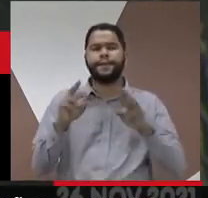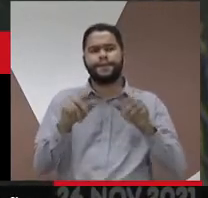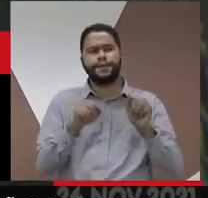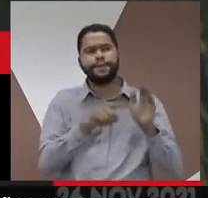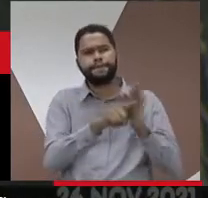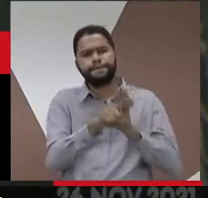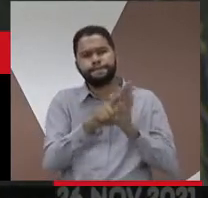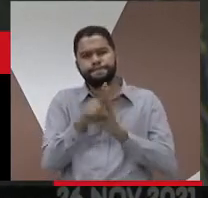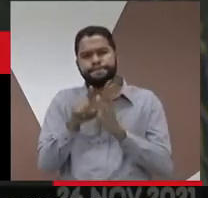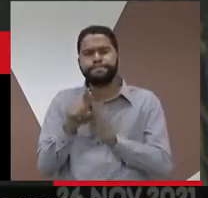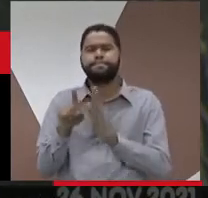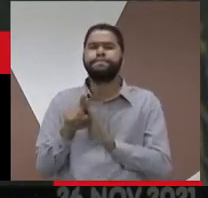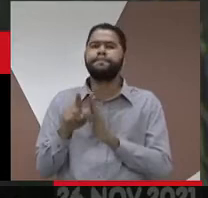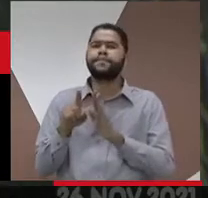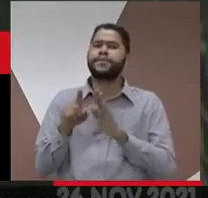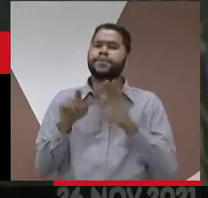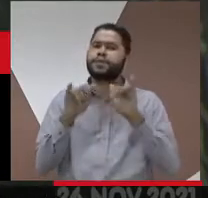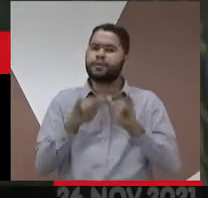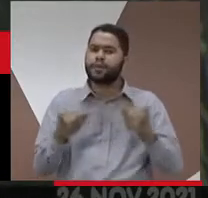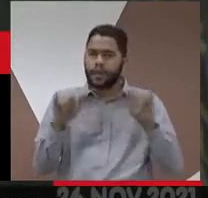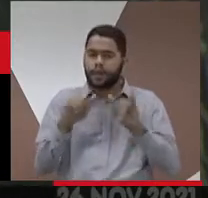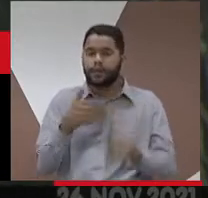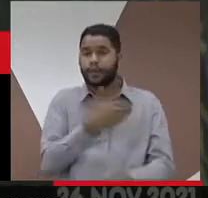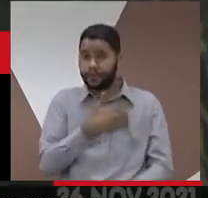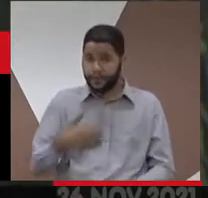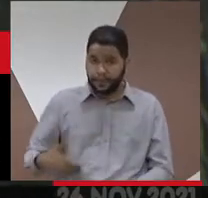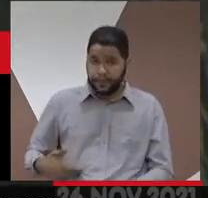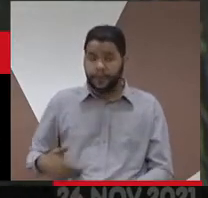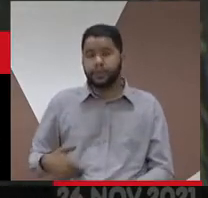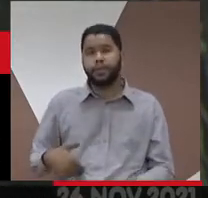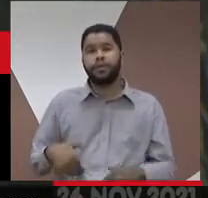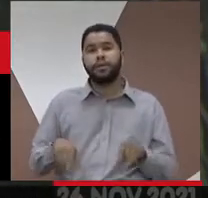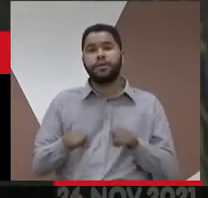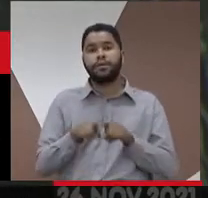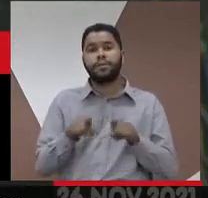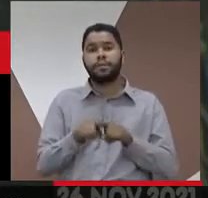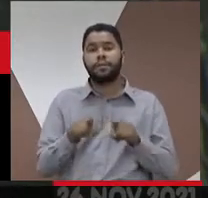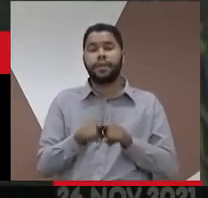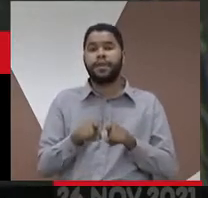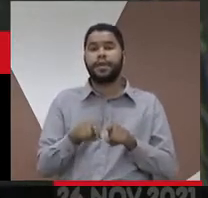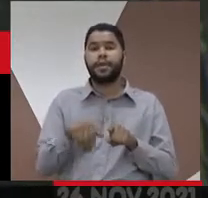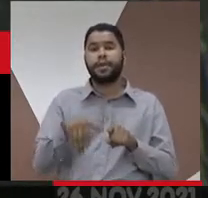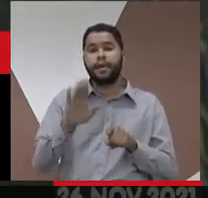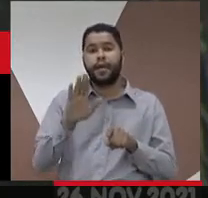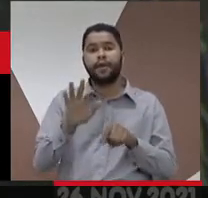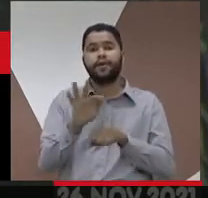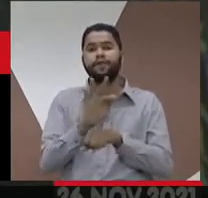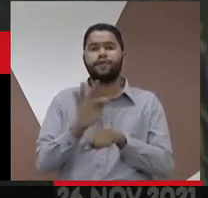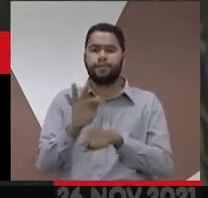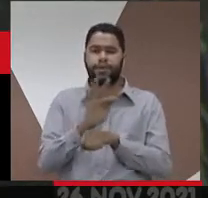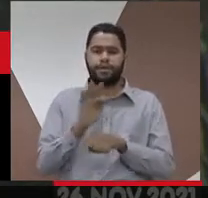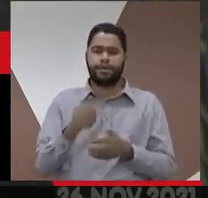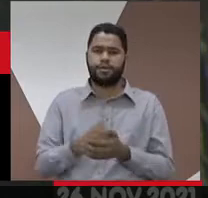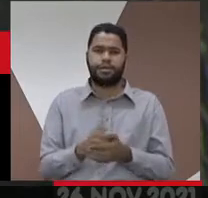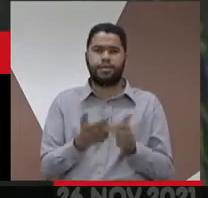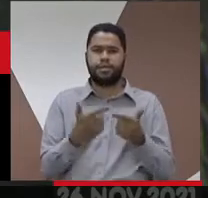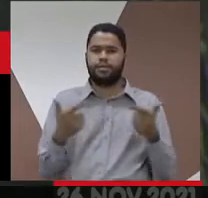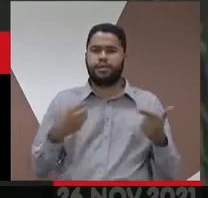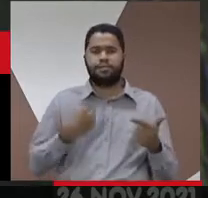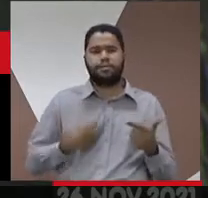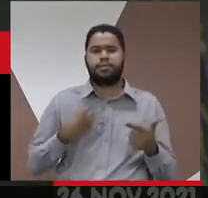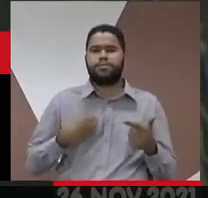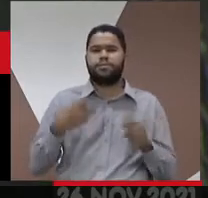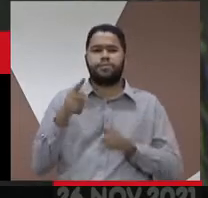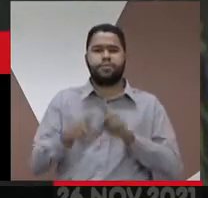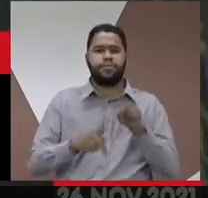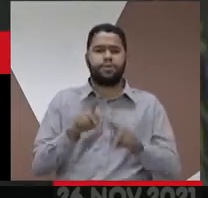consultas, audiências que têm sido promovidas pelo governo. As consultas e audiências são para cumprir formalidade. Não tem participação